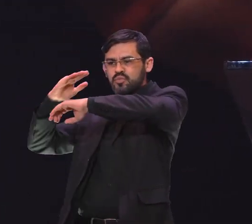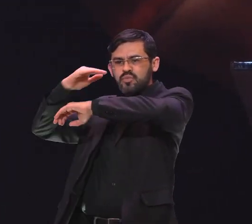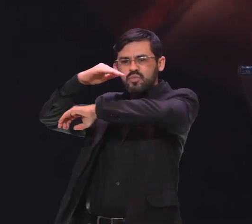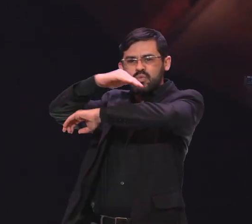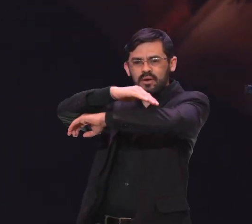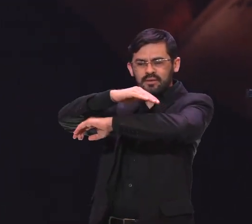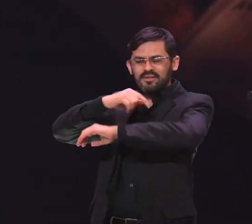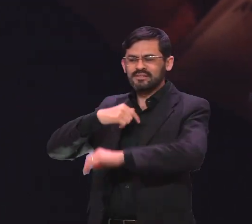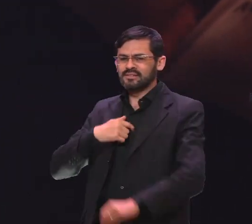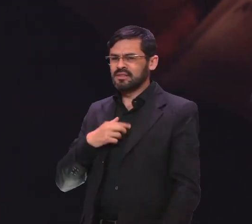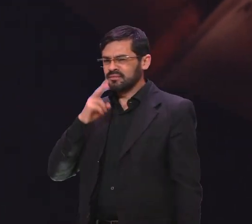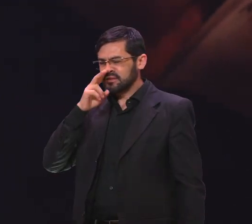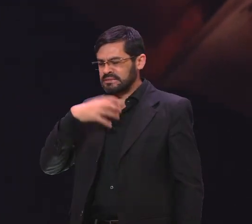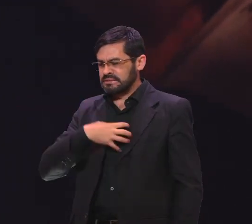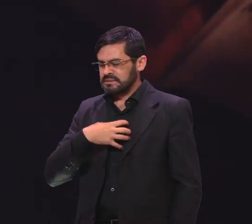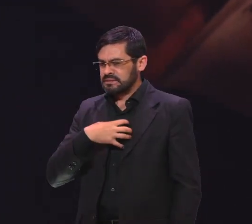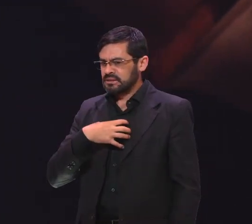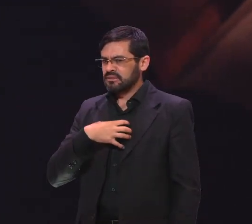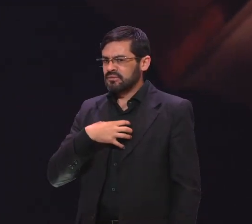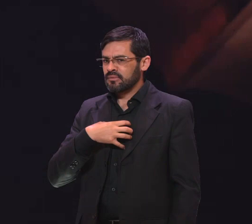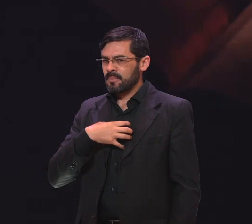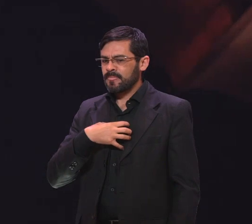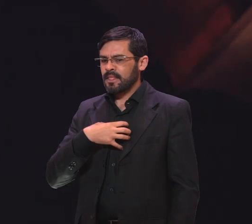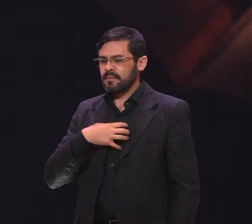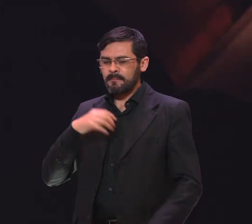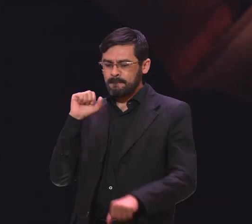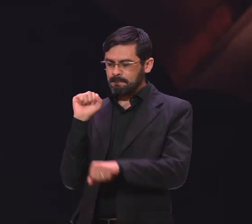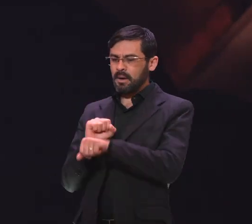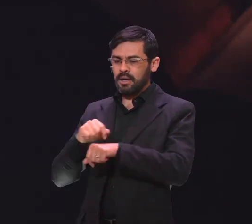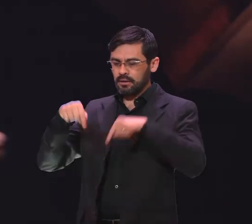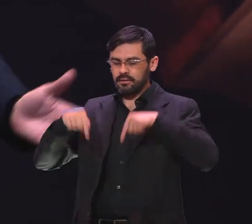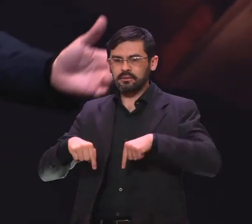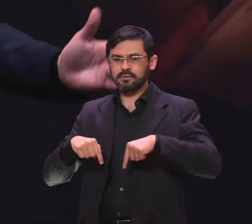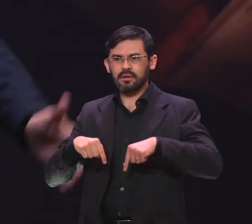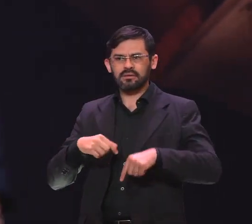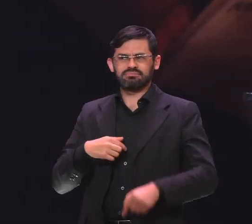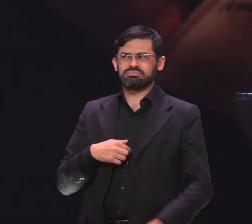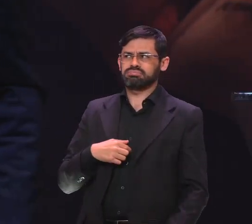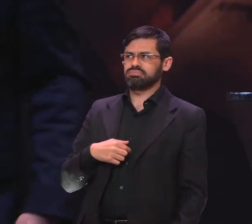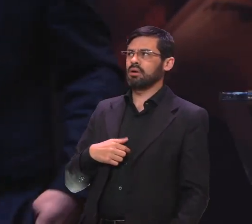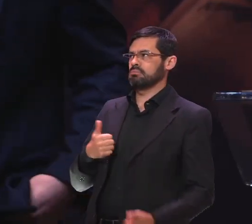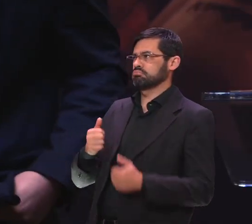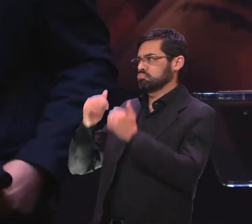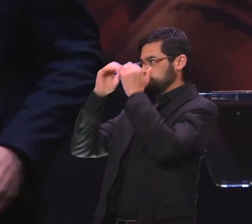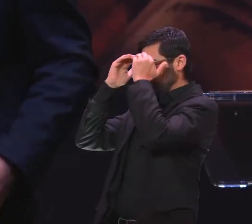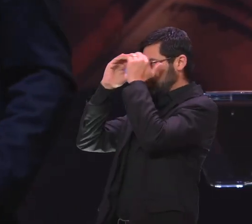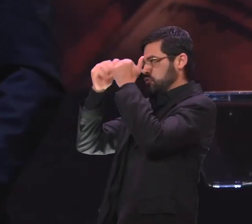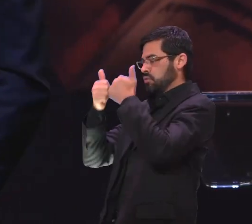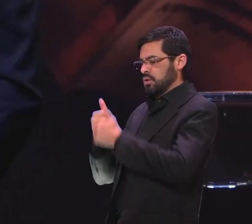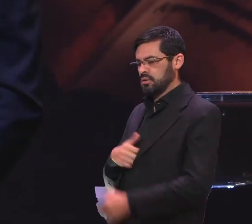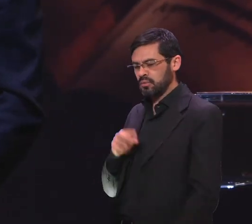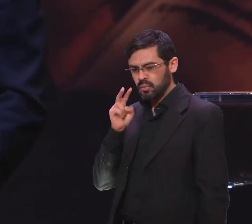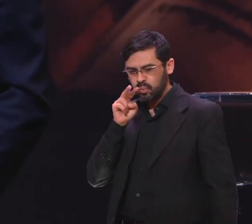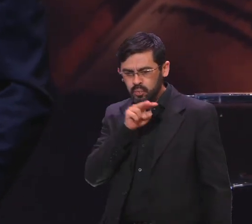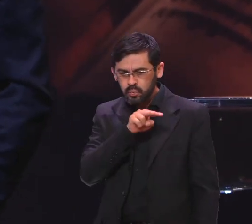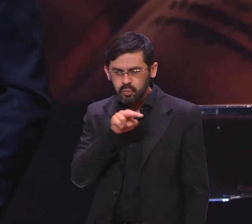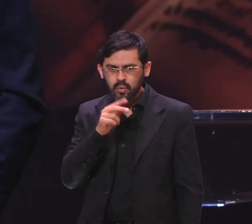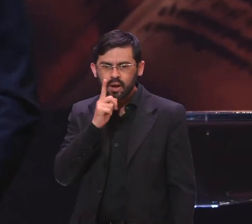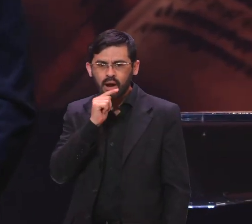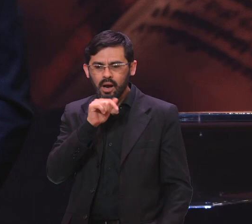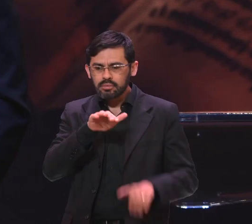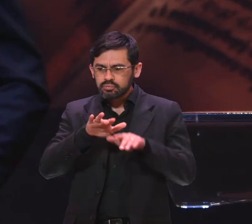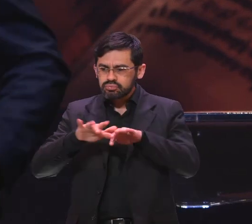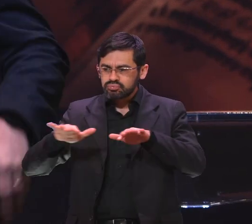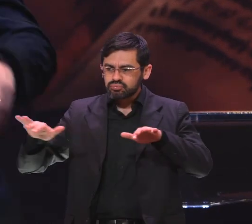eu senti assim bem forte o Espírito Santo falando para mim, para aí. Falei, tá bom. E eu fiquei olhando a água, olhando